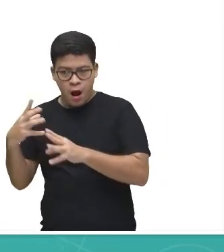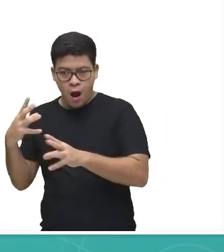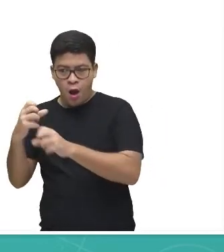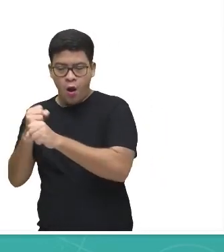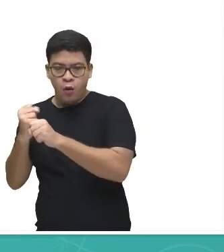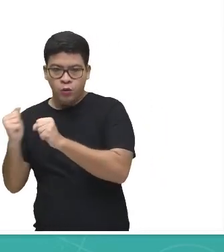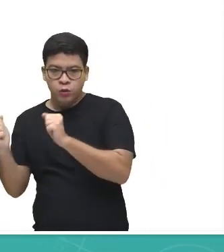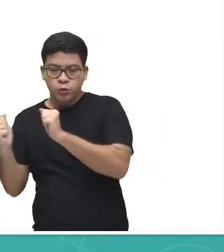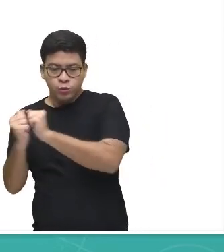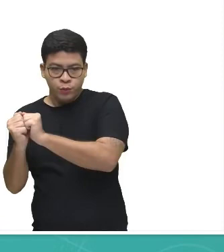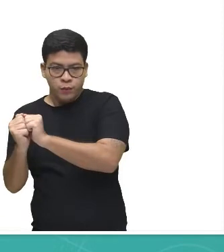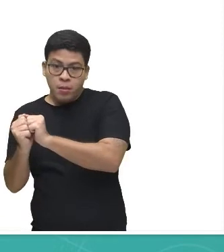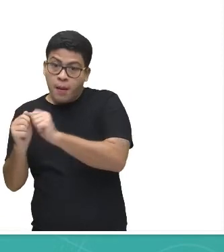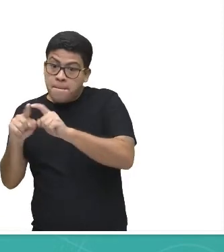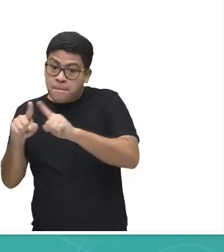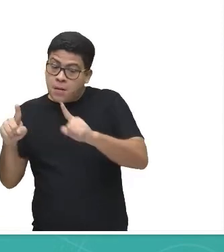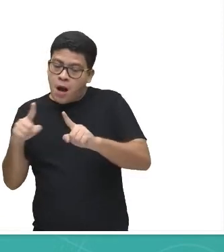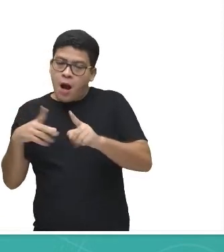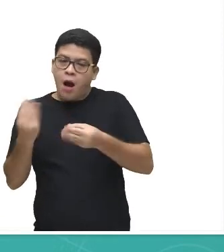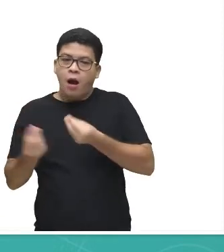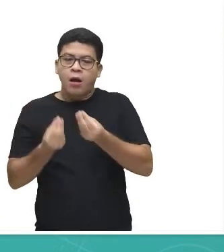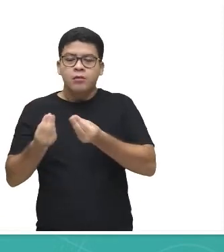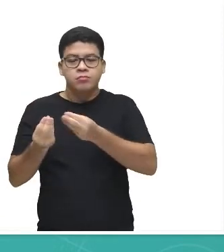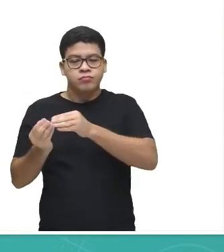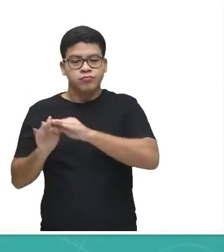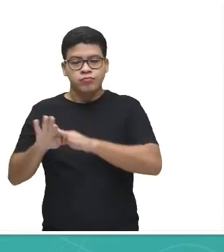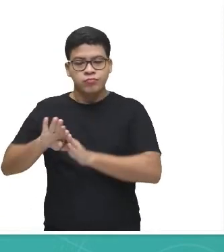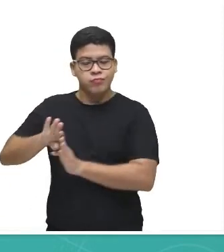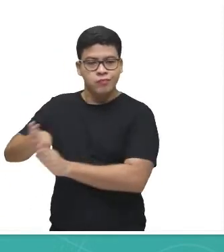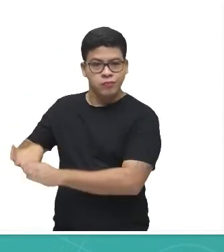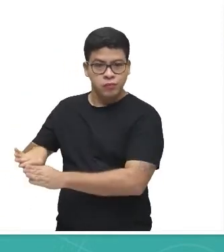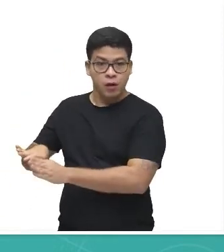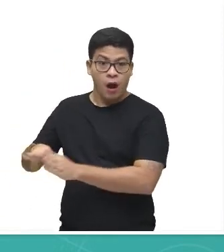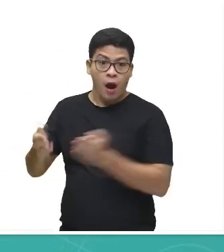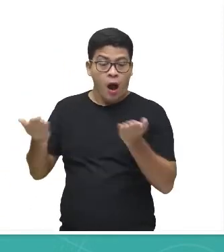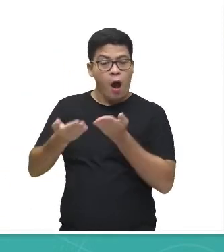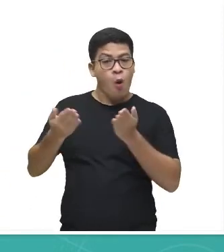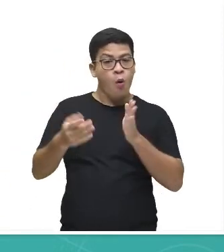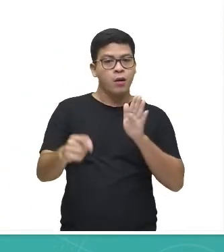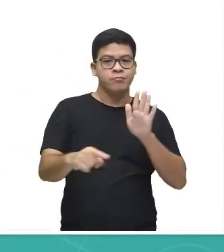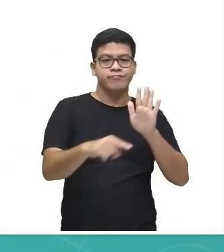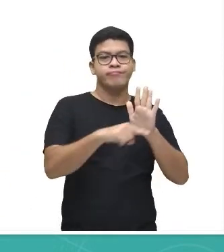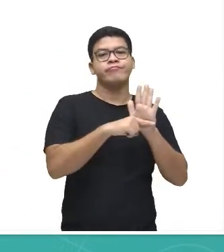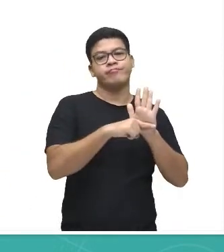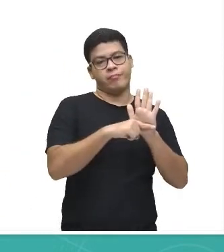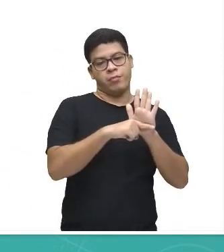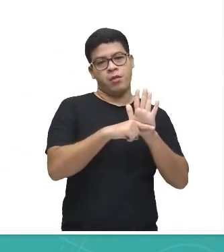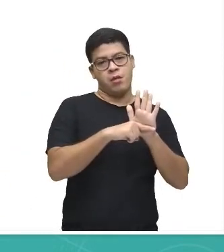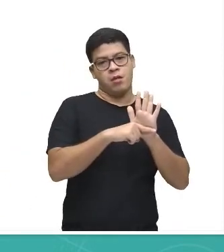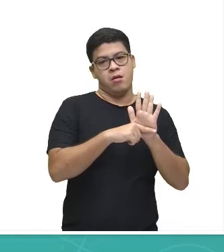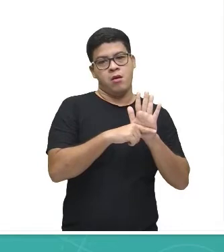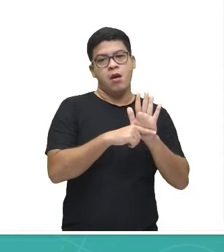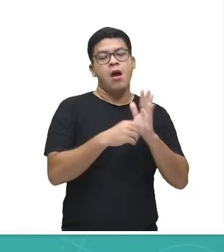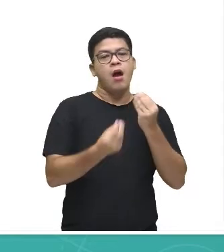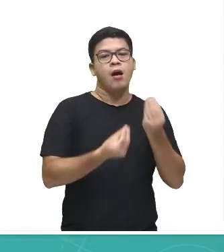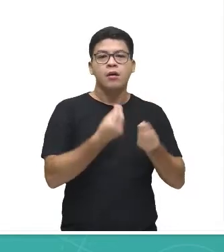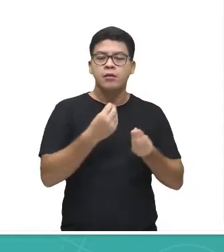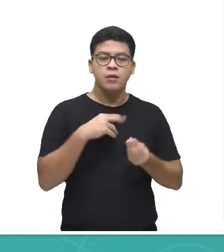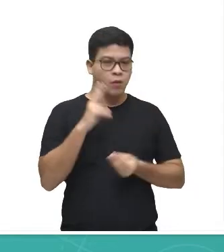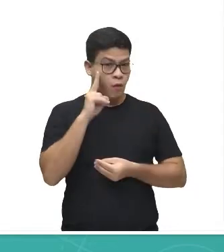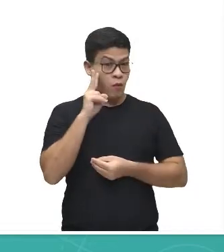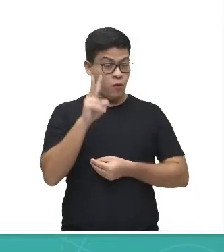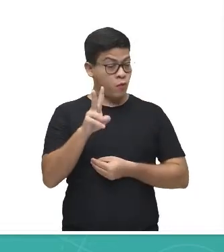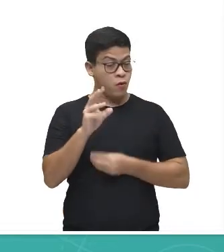gente tem que fazer? Nós temos que tirar uma parte de um todo. Então, eu já vou retirar de um número, né,